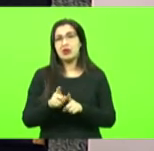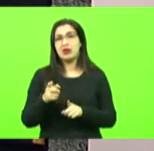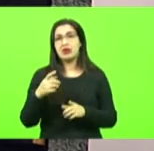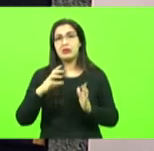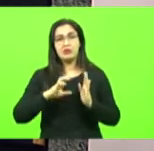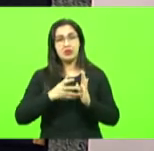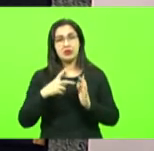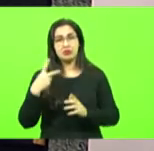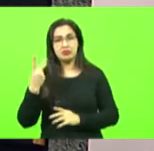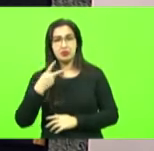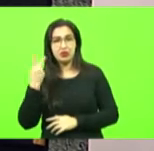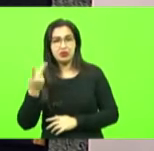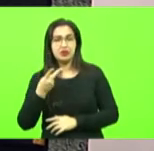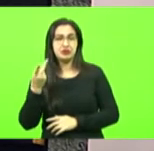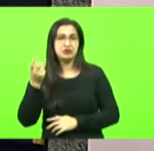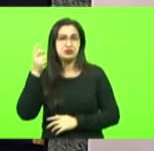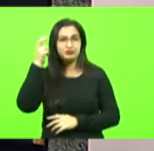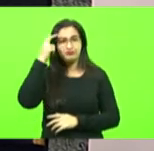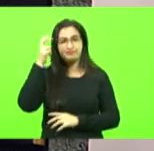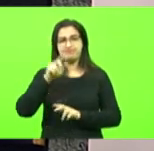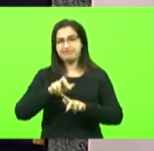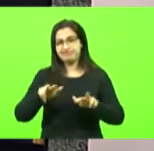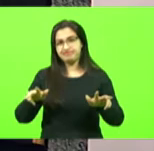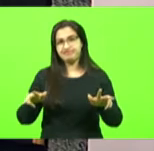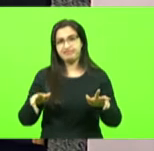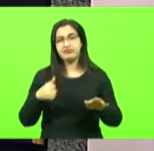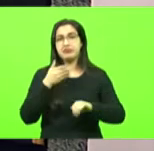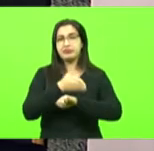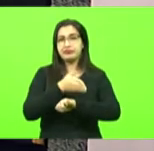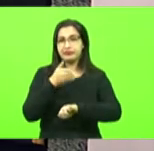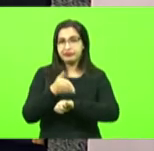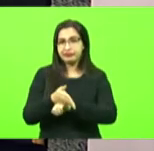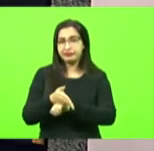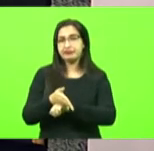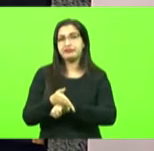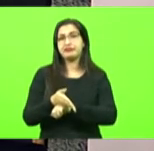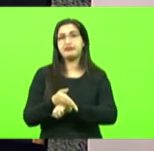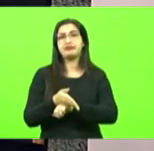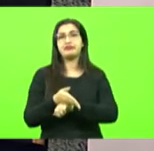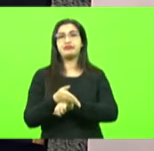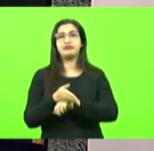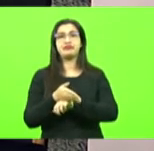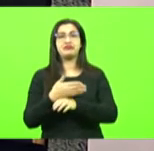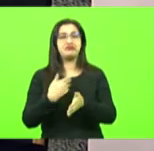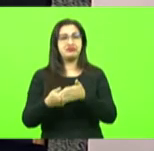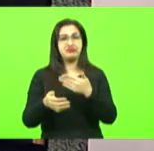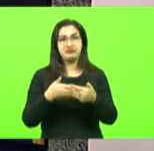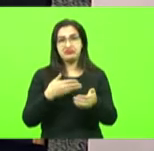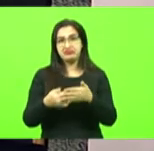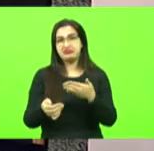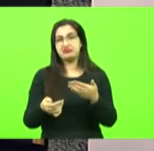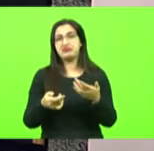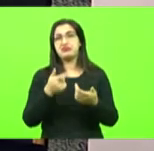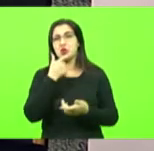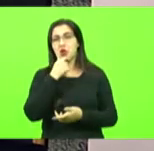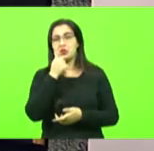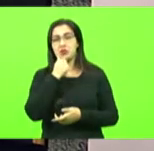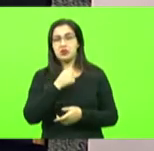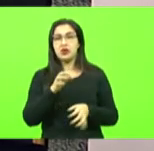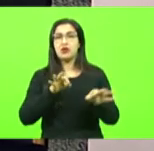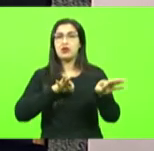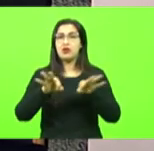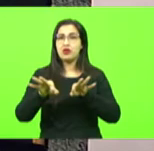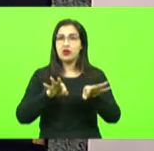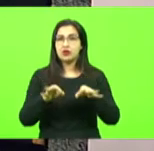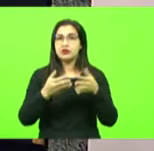Se constitui como uma organização com participação e protagonismo coletivo em todos os níveis, com o objetivo de organizar os atingidos